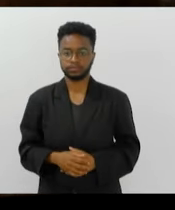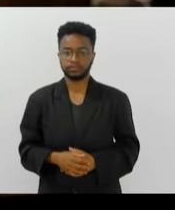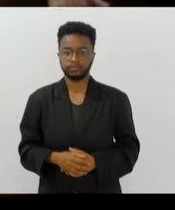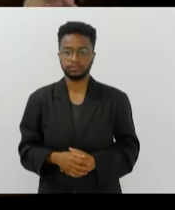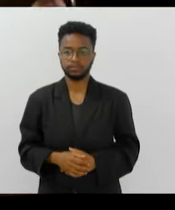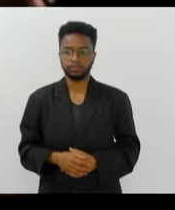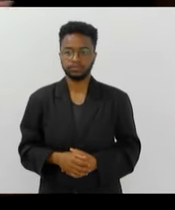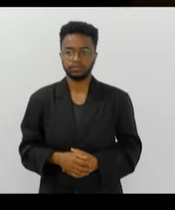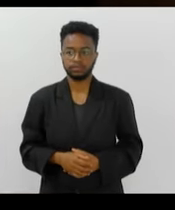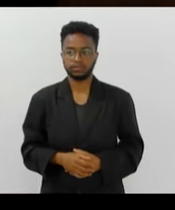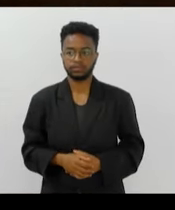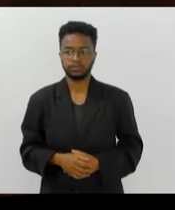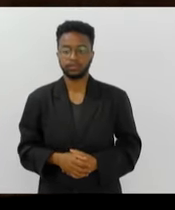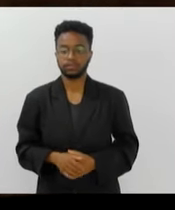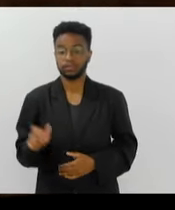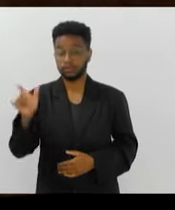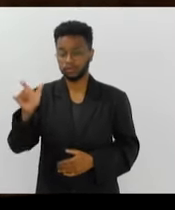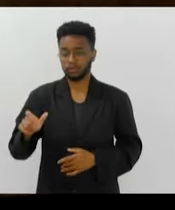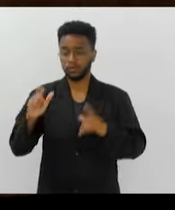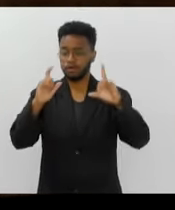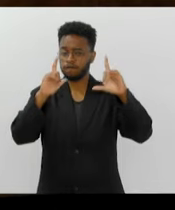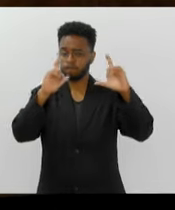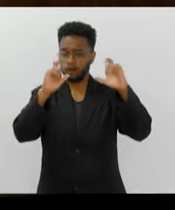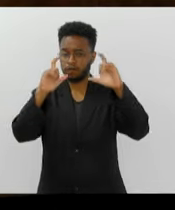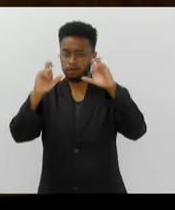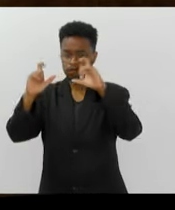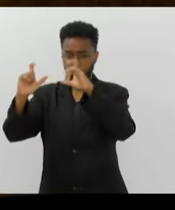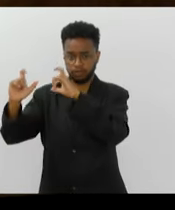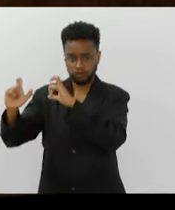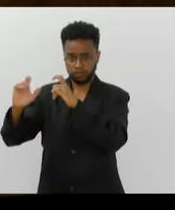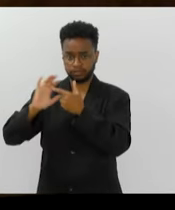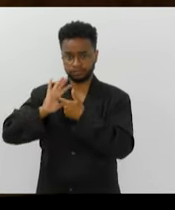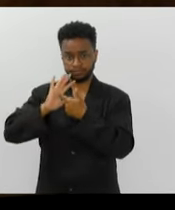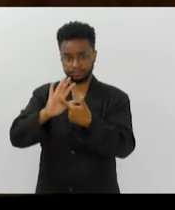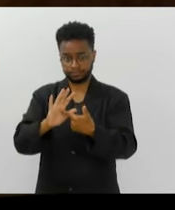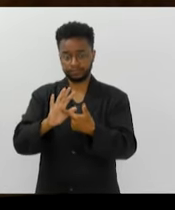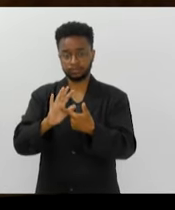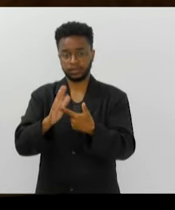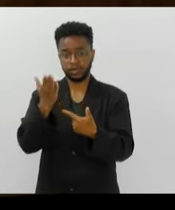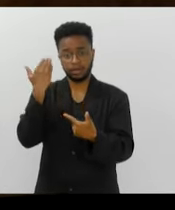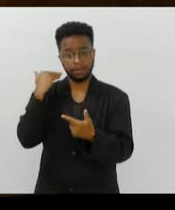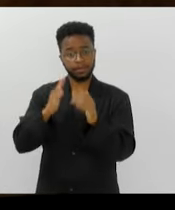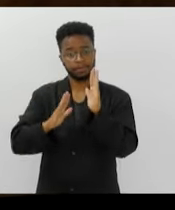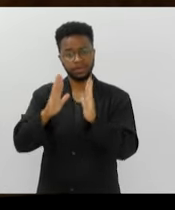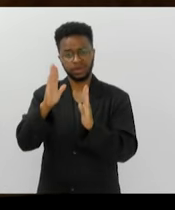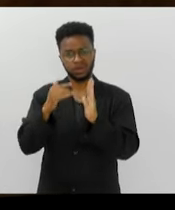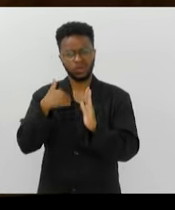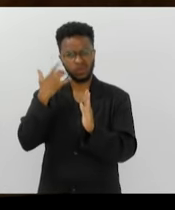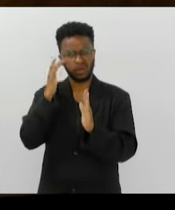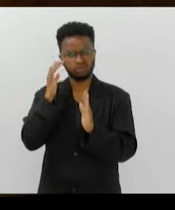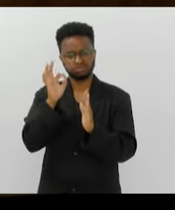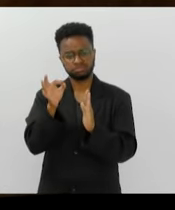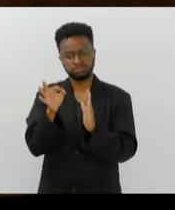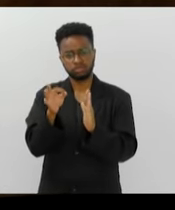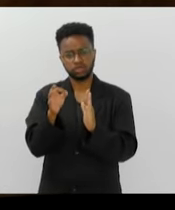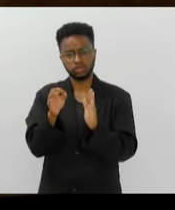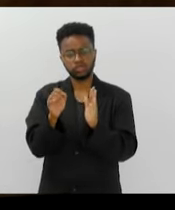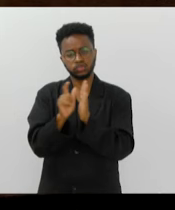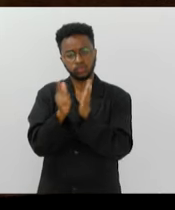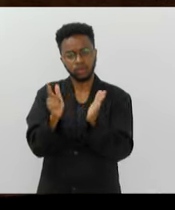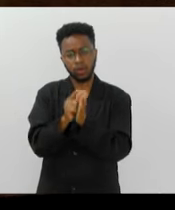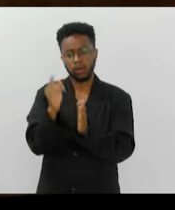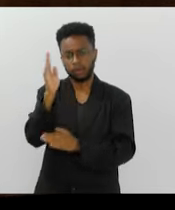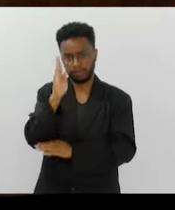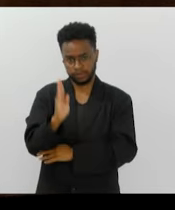ditadura fotógrafo que era naquela época salvo erro de memória do Jornal do